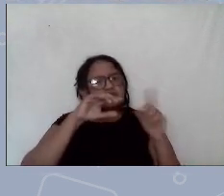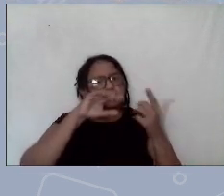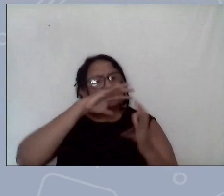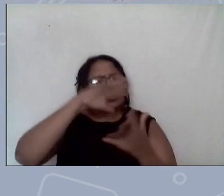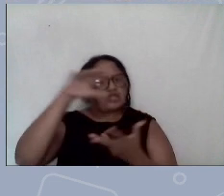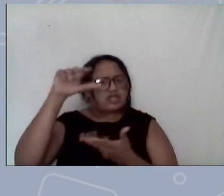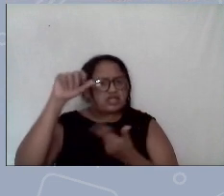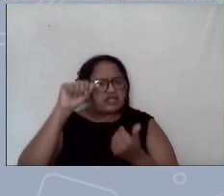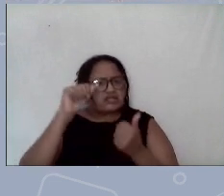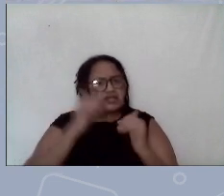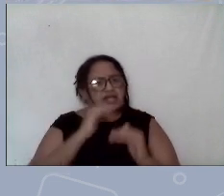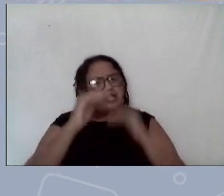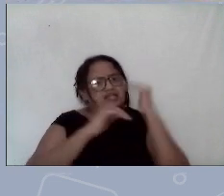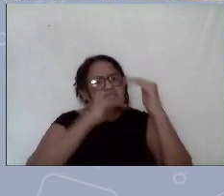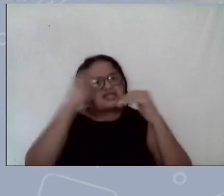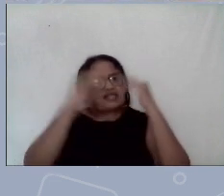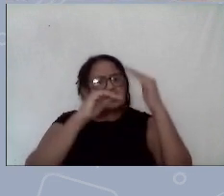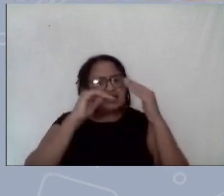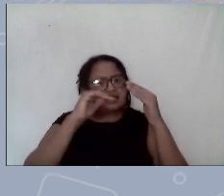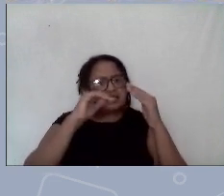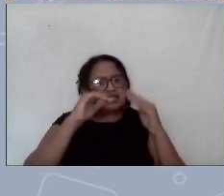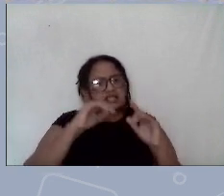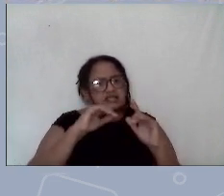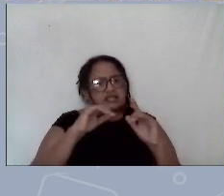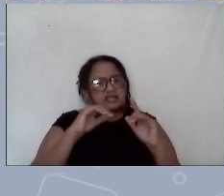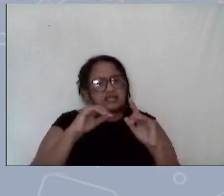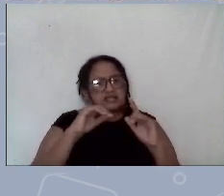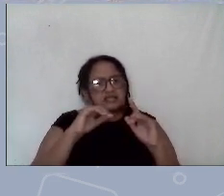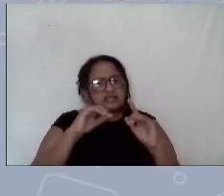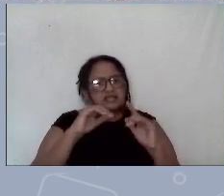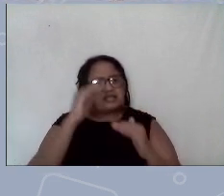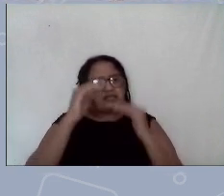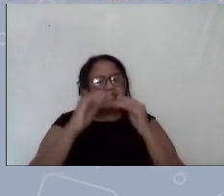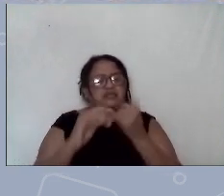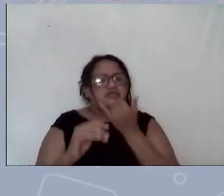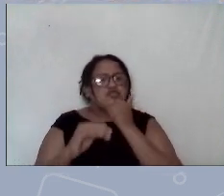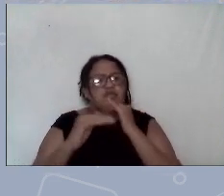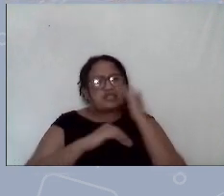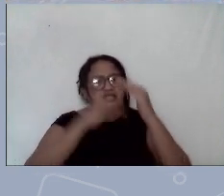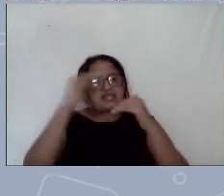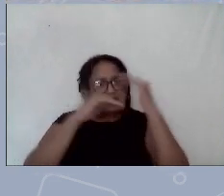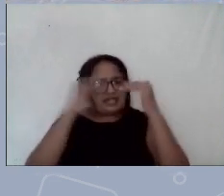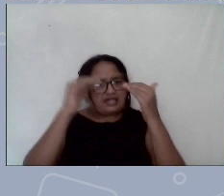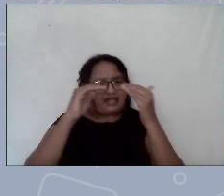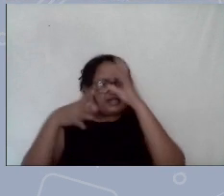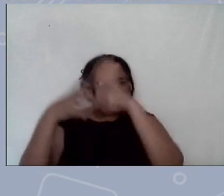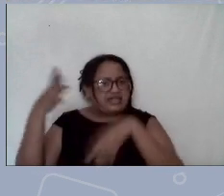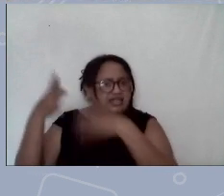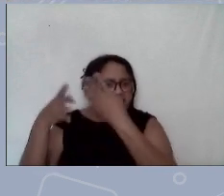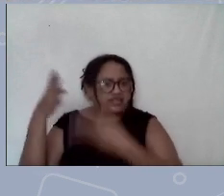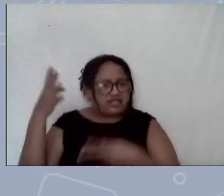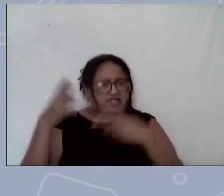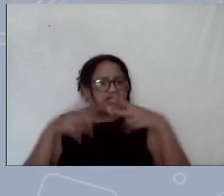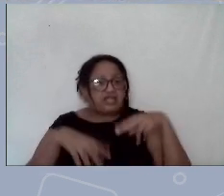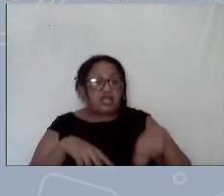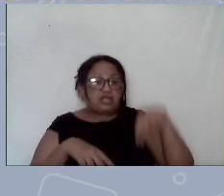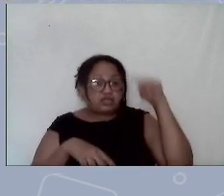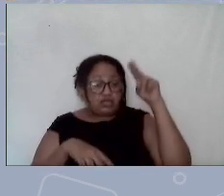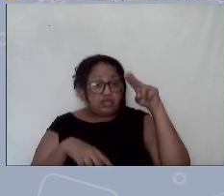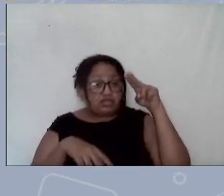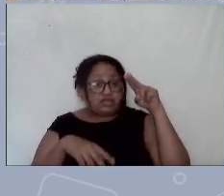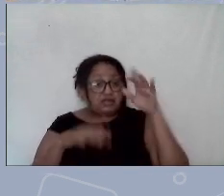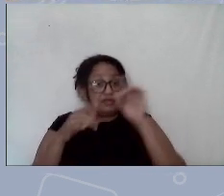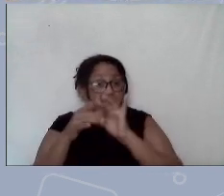geográfica perdão escala gráfica norte magnético